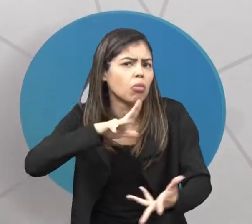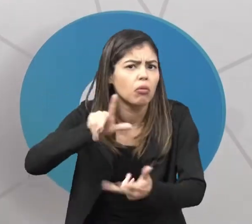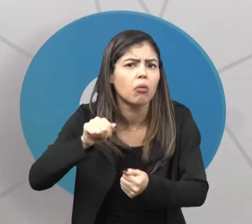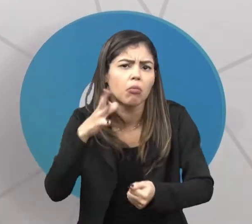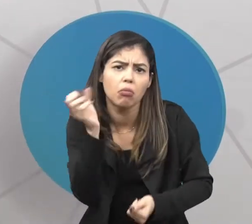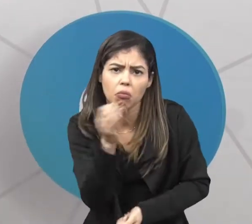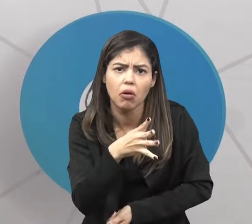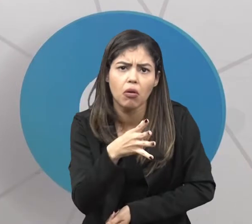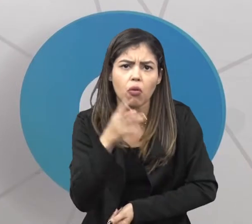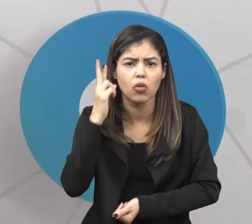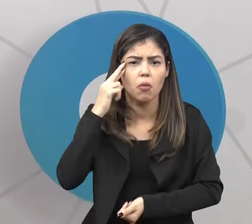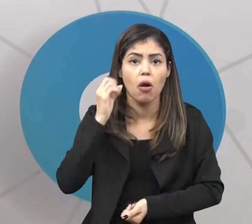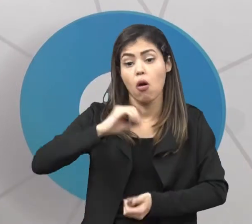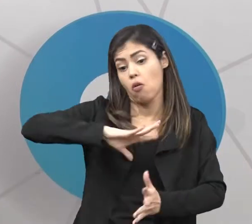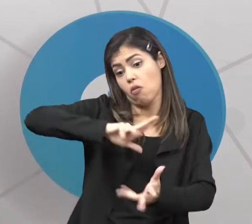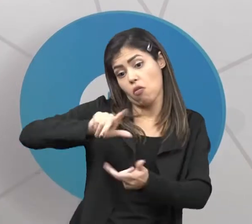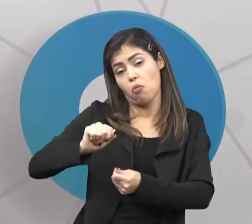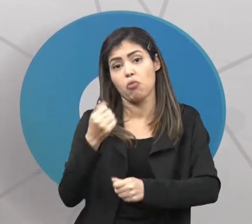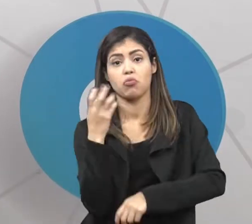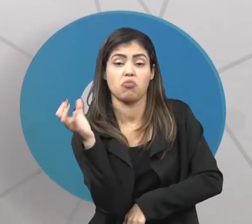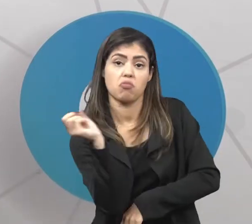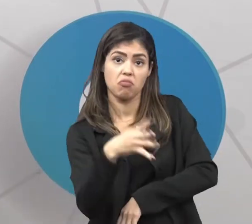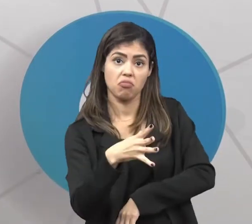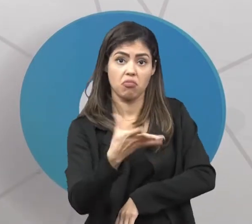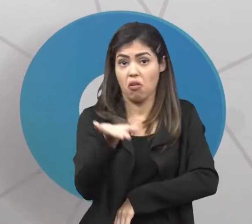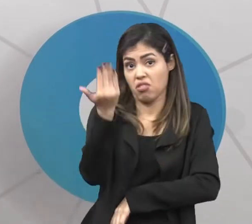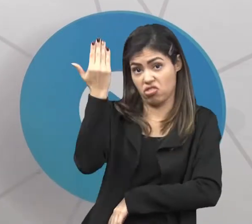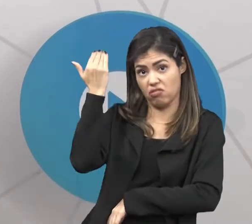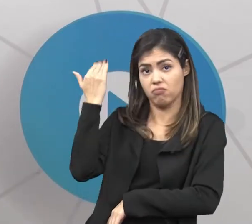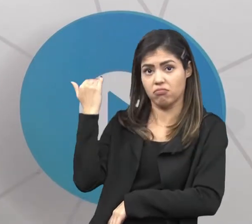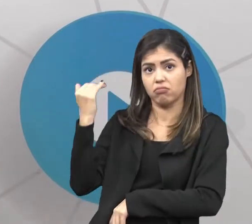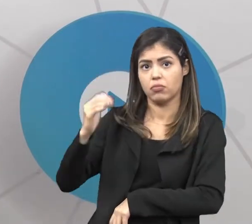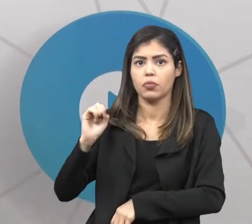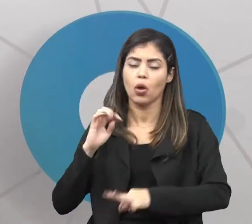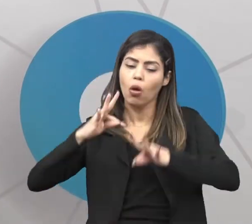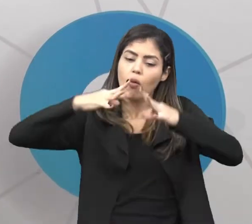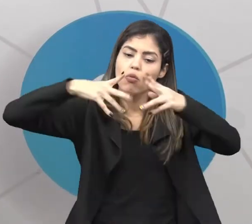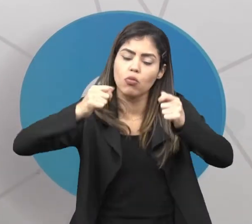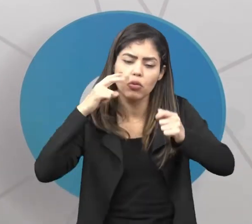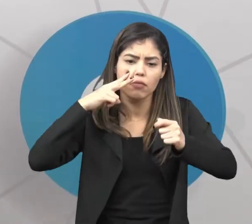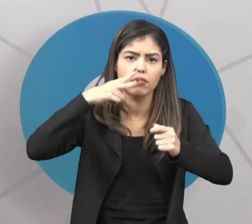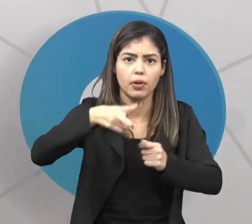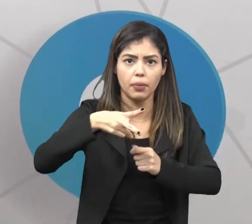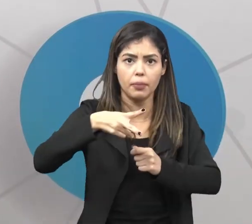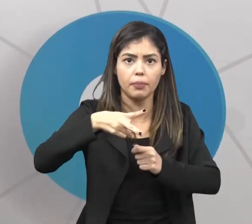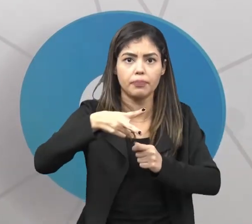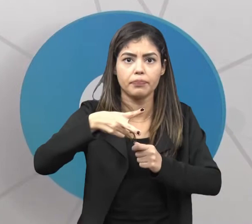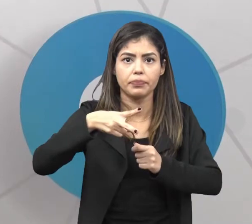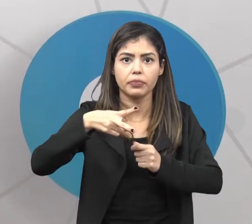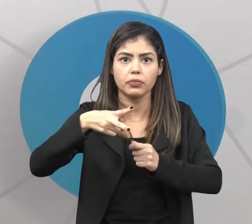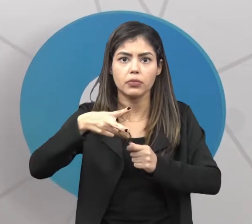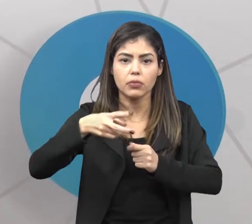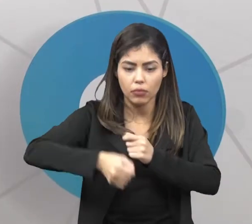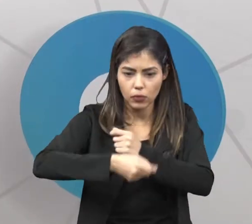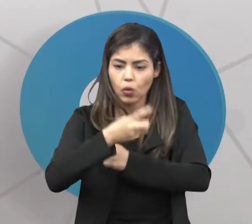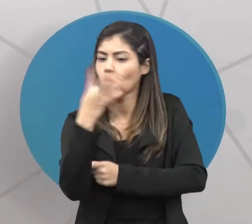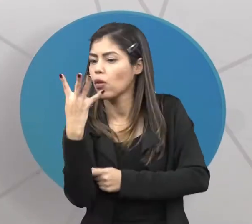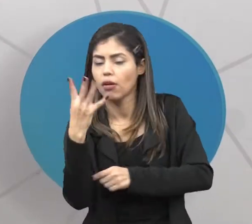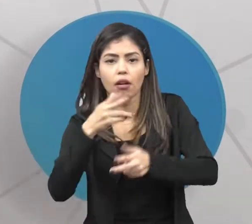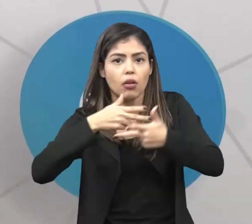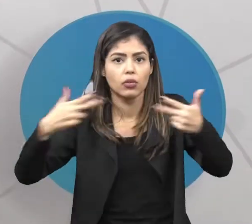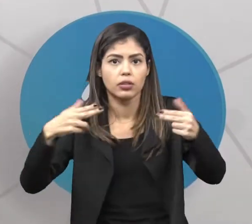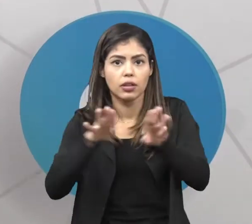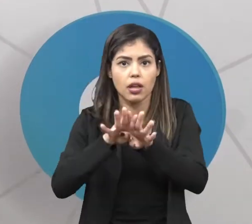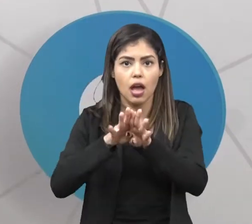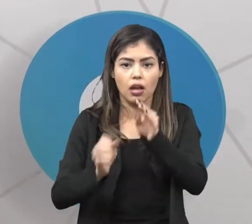o normal de antigamente? Então tudo isso nos leva ou nos dá elementos para